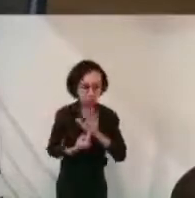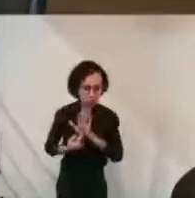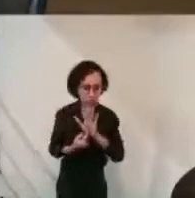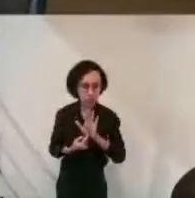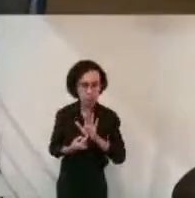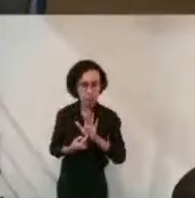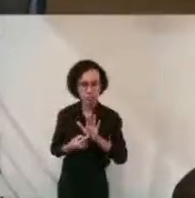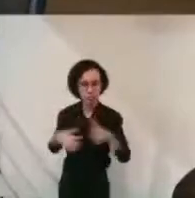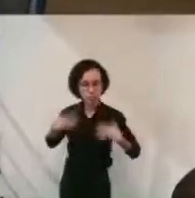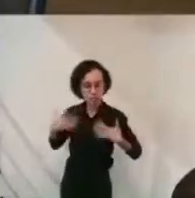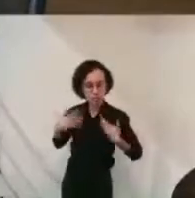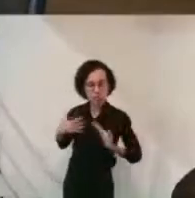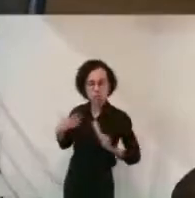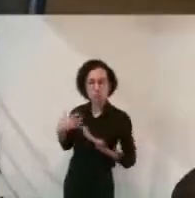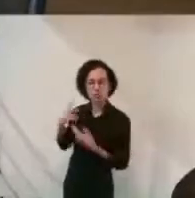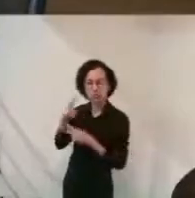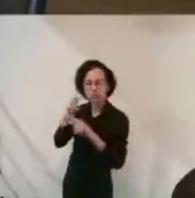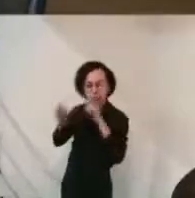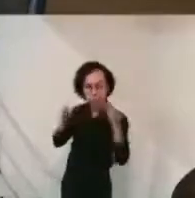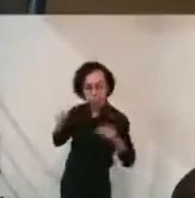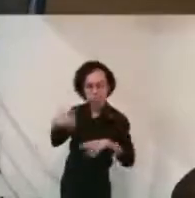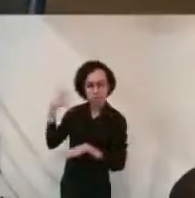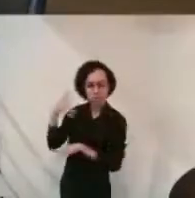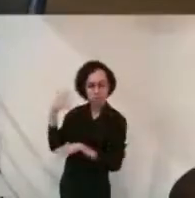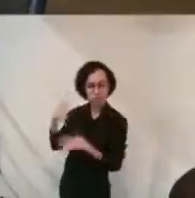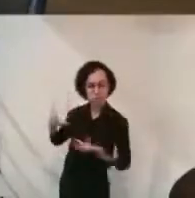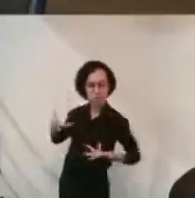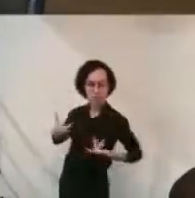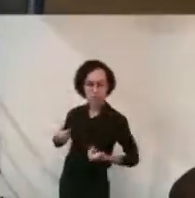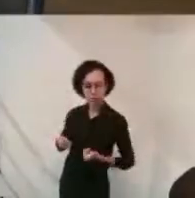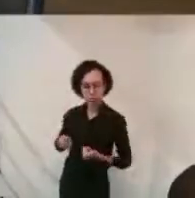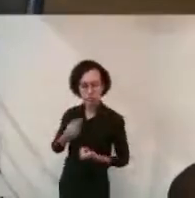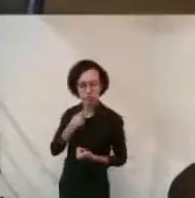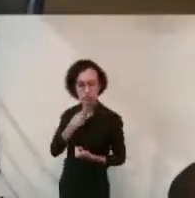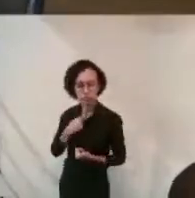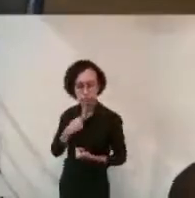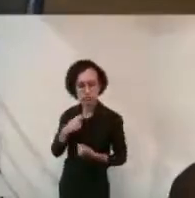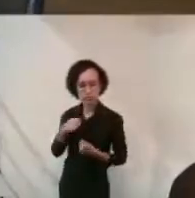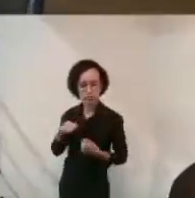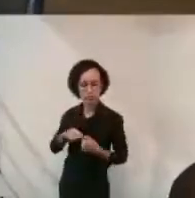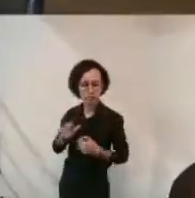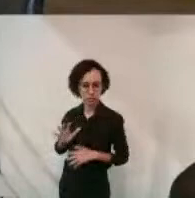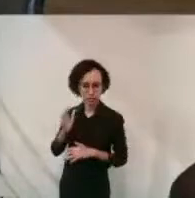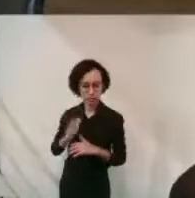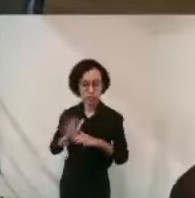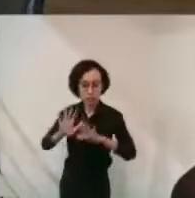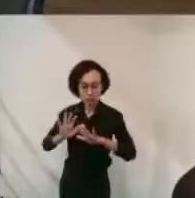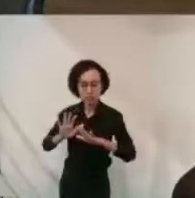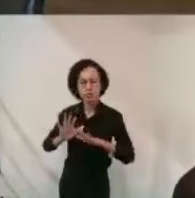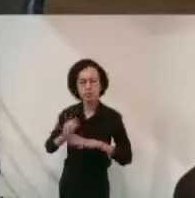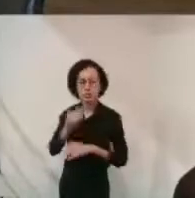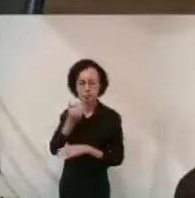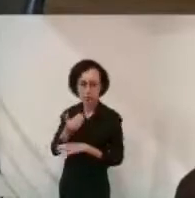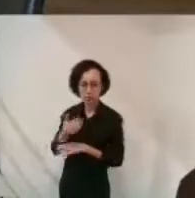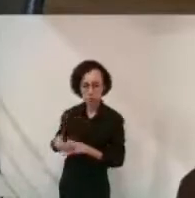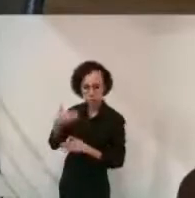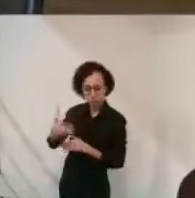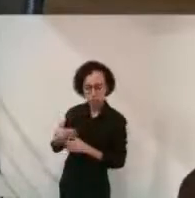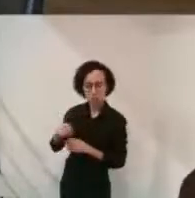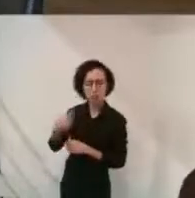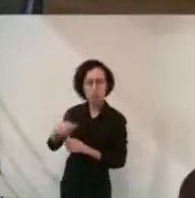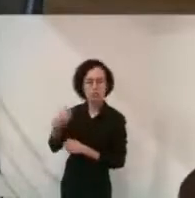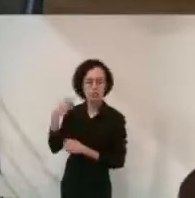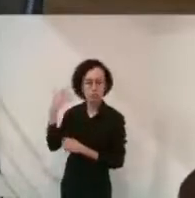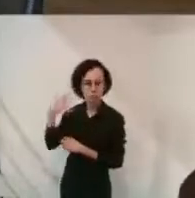gente se anima muito de ouvir essas palestras, porque, como você falou, a gente sai daqui com vontade de fazer acontecer. Mas eu vou pedir para os próximos palestrantes, se